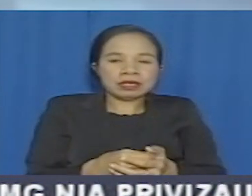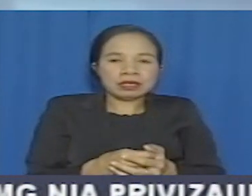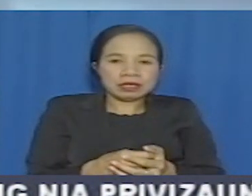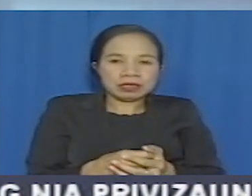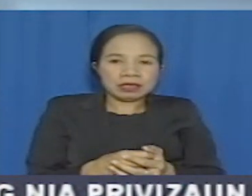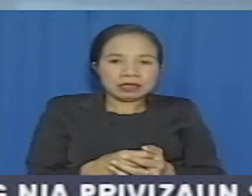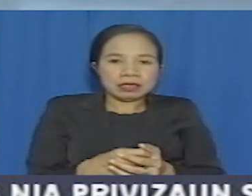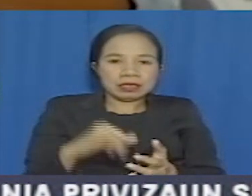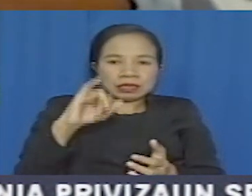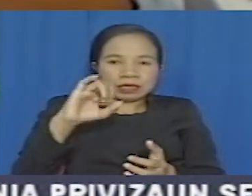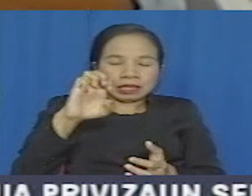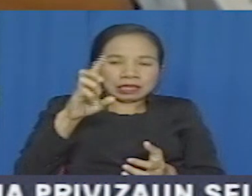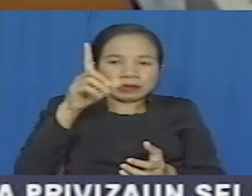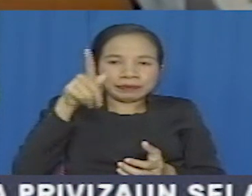epidemiologia.